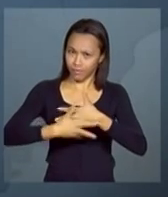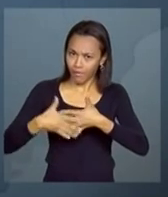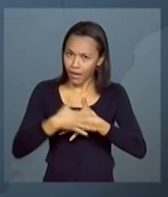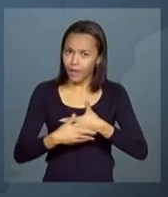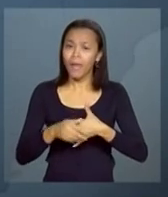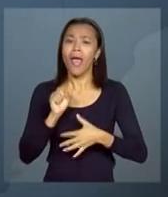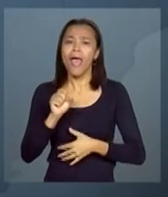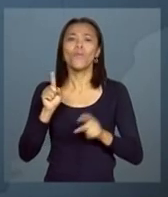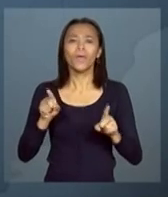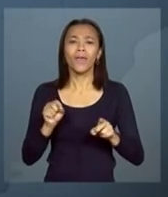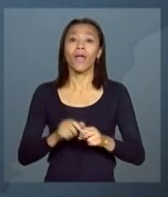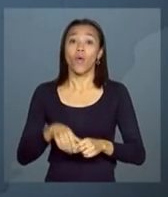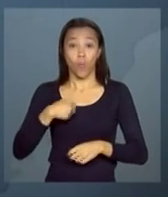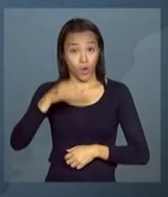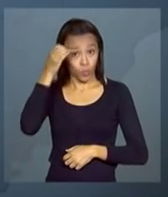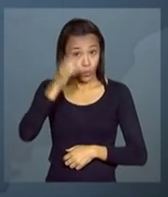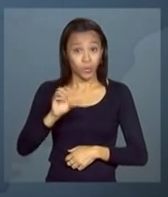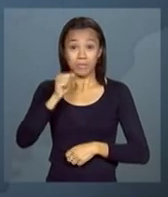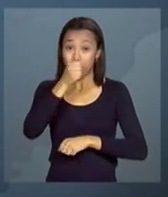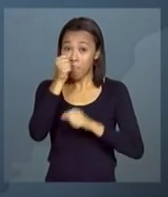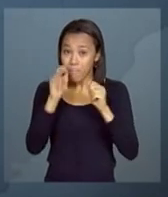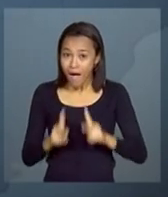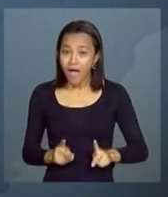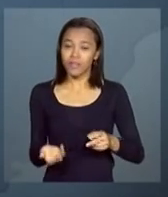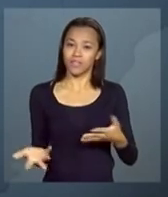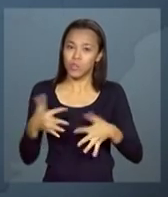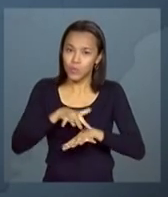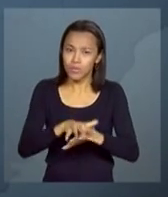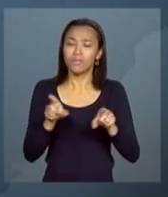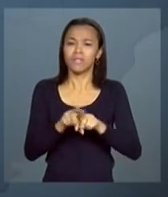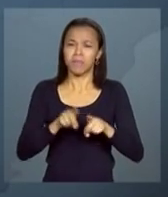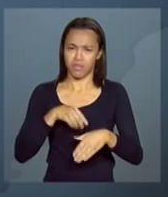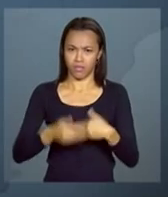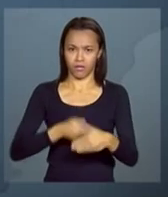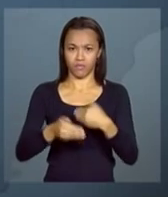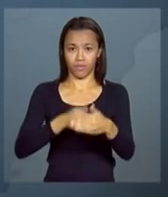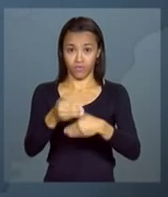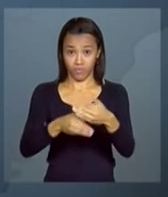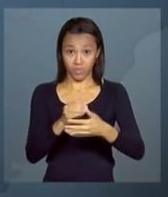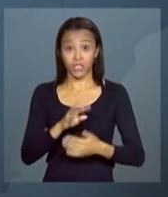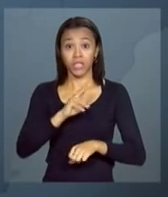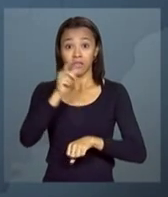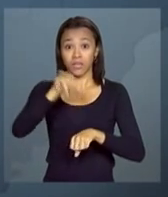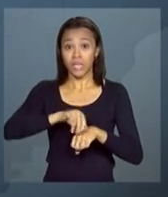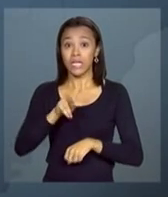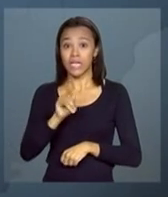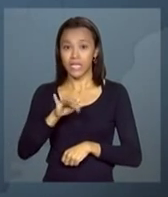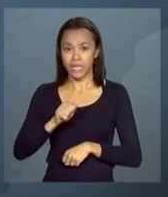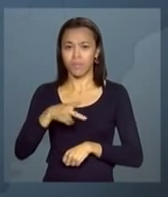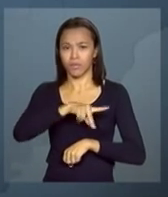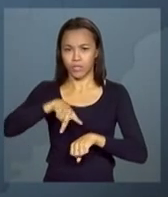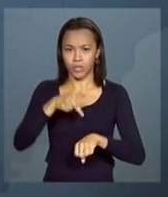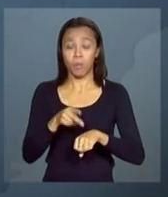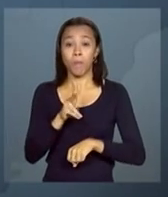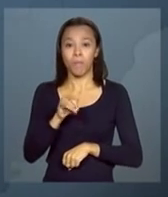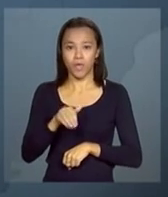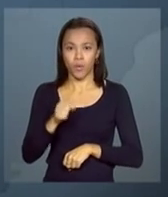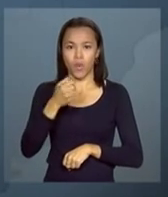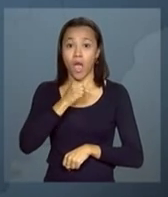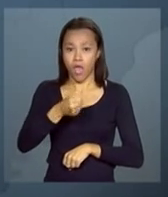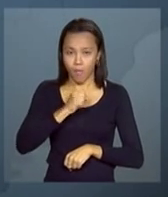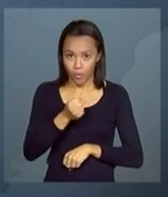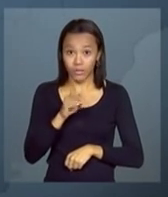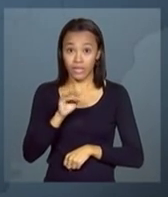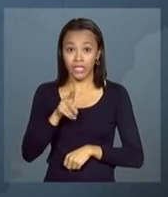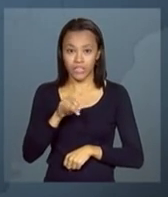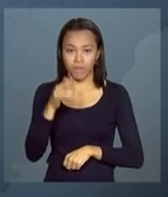árabes é uma cultura de paz, inclusão e desenvolvimento. De Lima, no Peru, a repórter Daniela Almeida tem